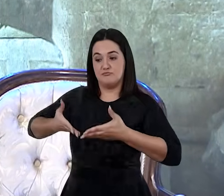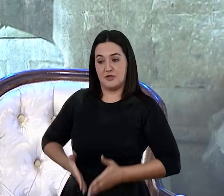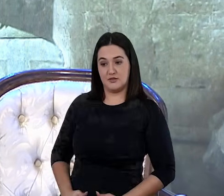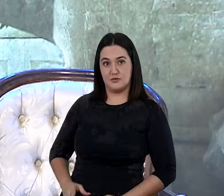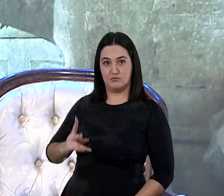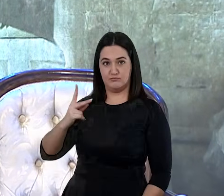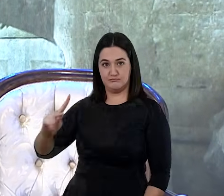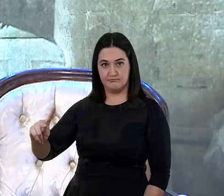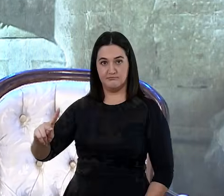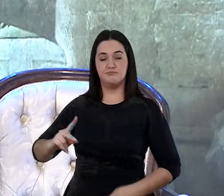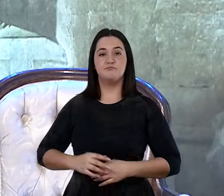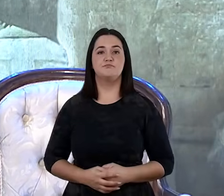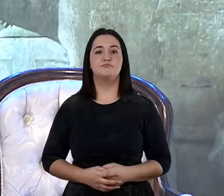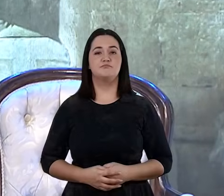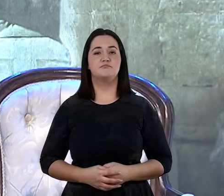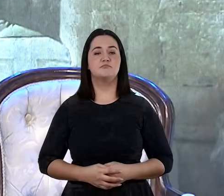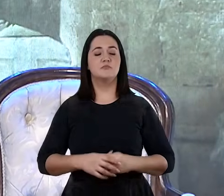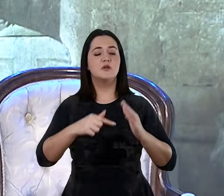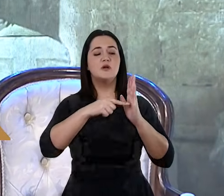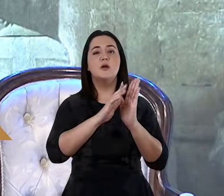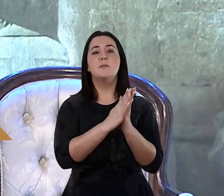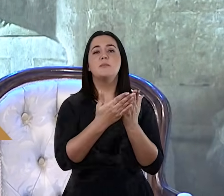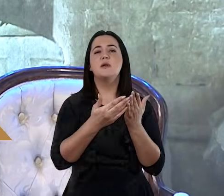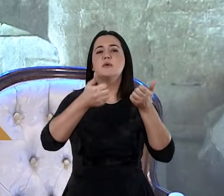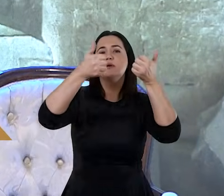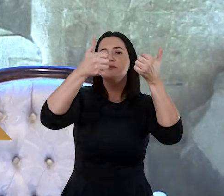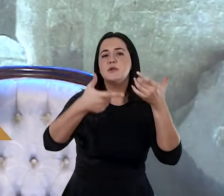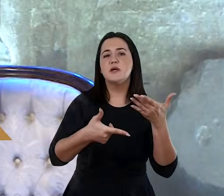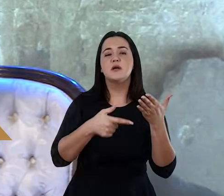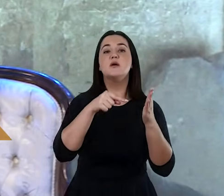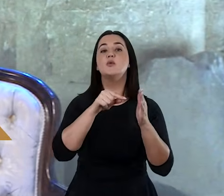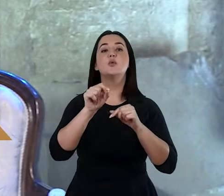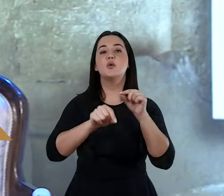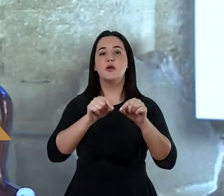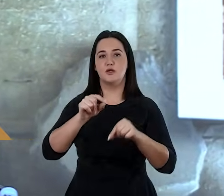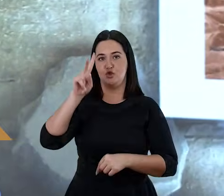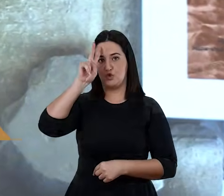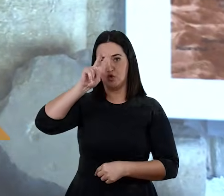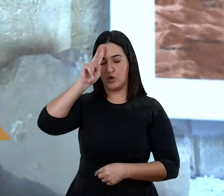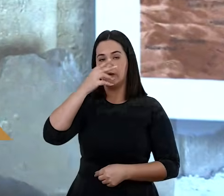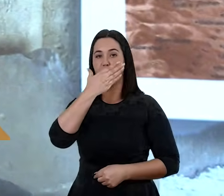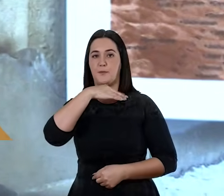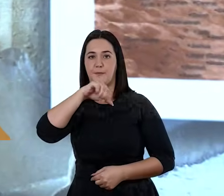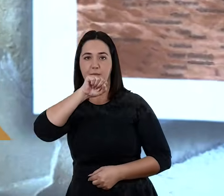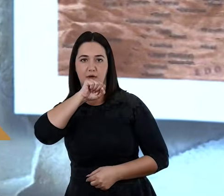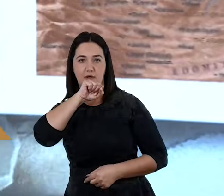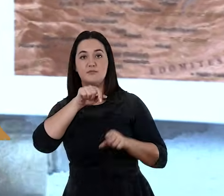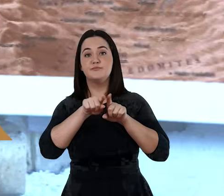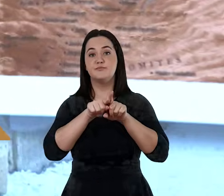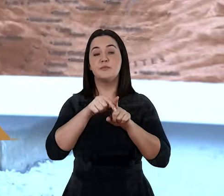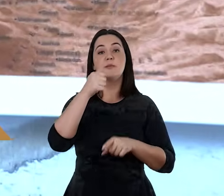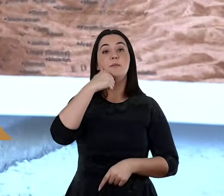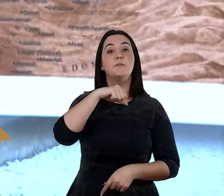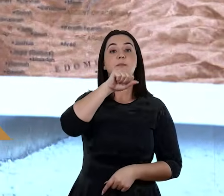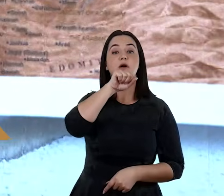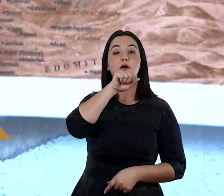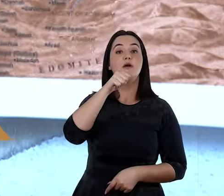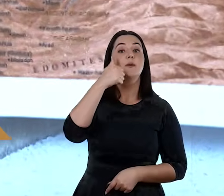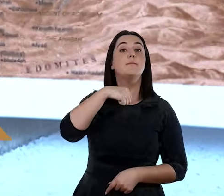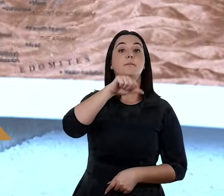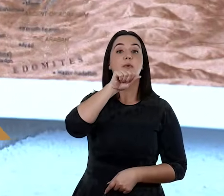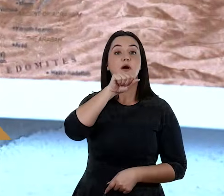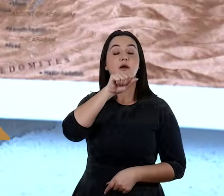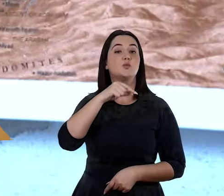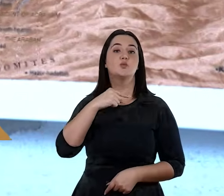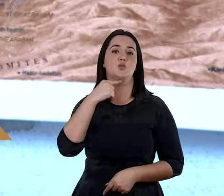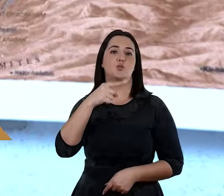dele. A narrativa bíblica começa a partir da trajetória dos seus pais, mostrando o problema de sua mãe, que